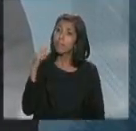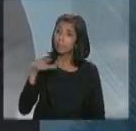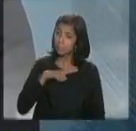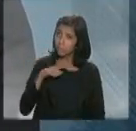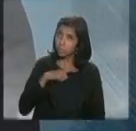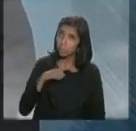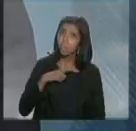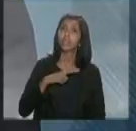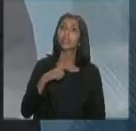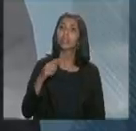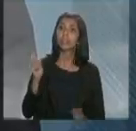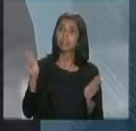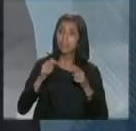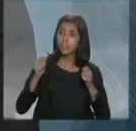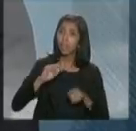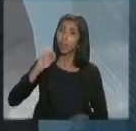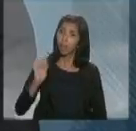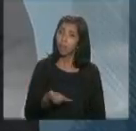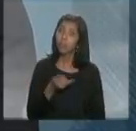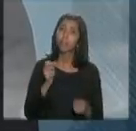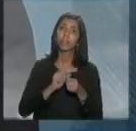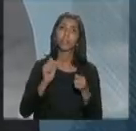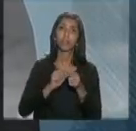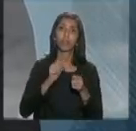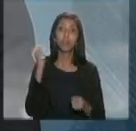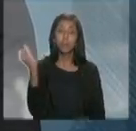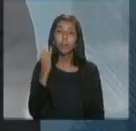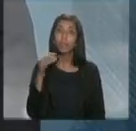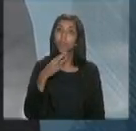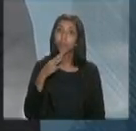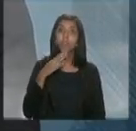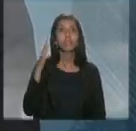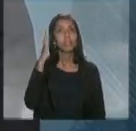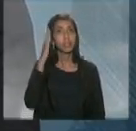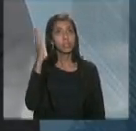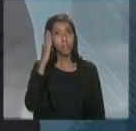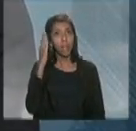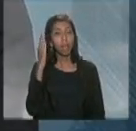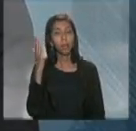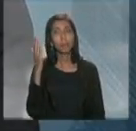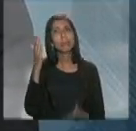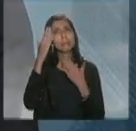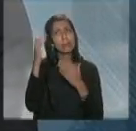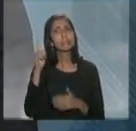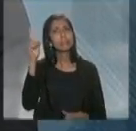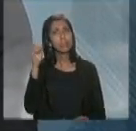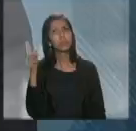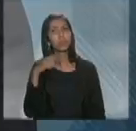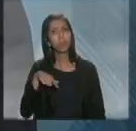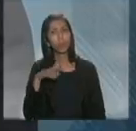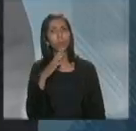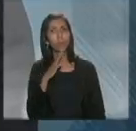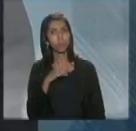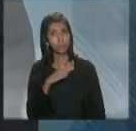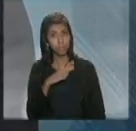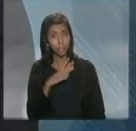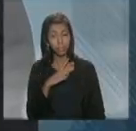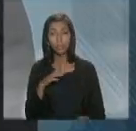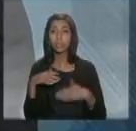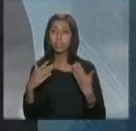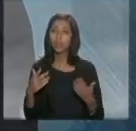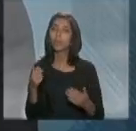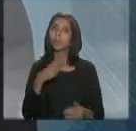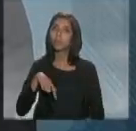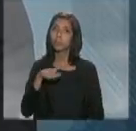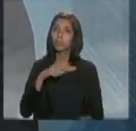gente tem na casa, vamos fazer com as ferramentas que a gente tem na casa. O importante é ter o conhecimento, e isso, graças a Deus, eu tinha um conhecimento. Então,